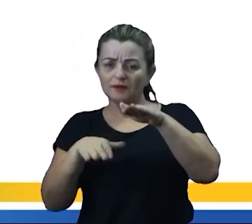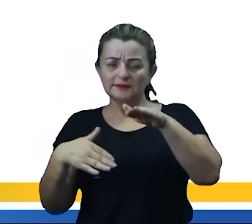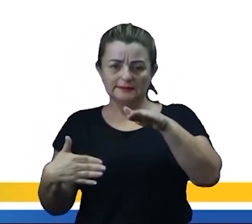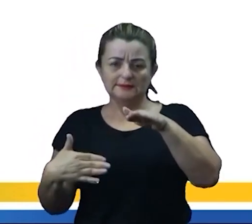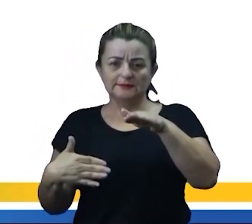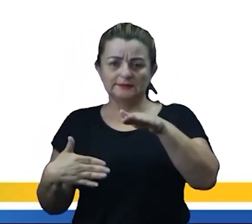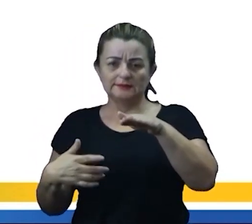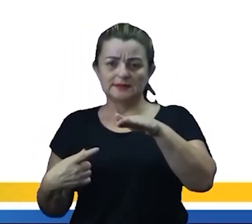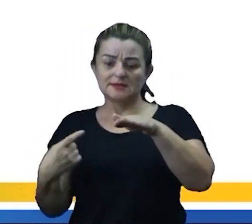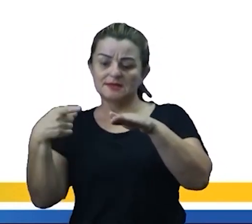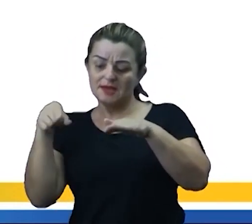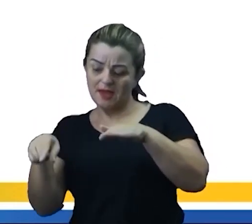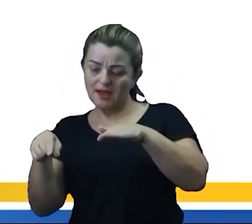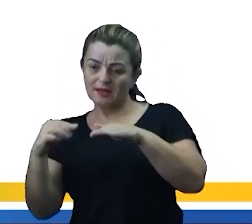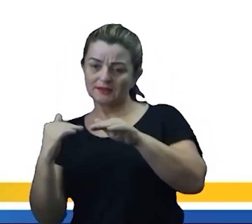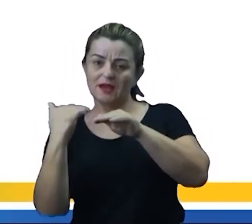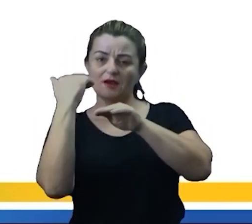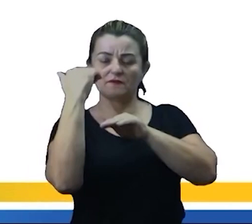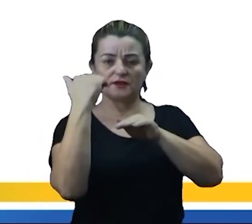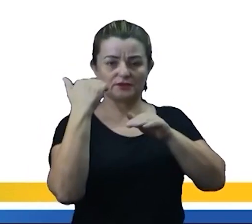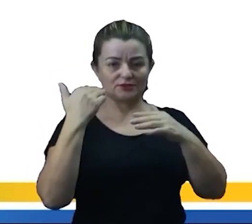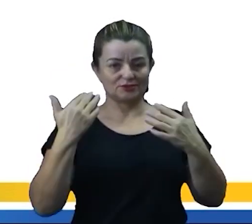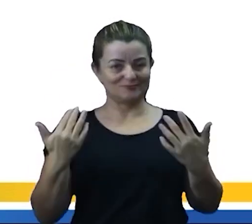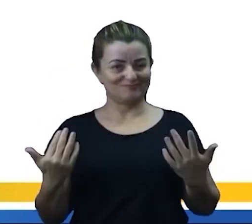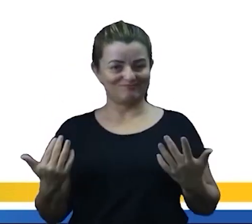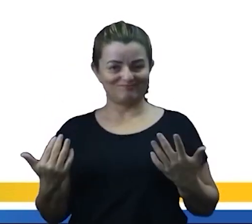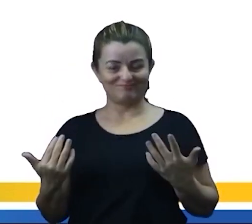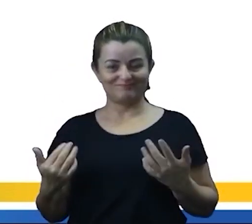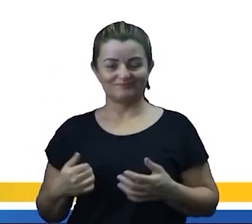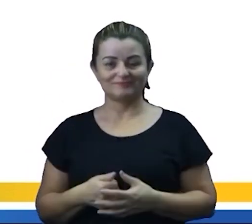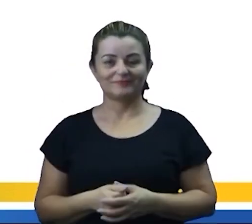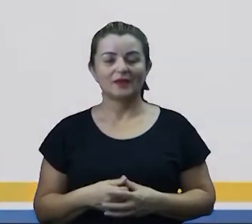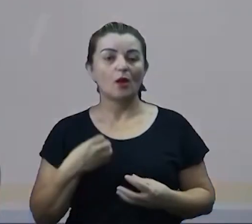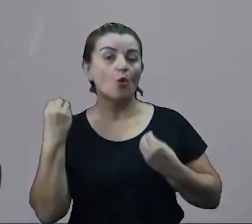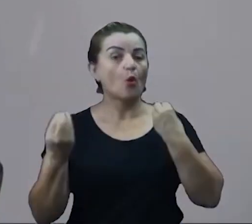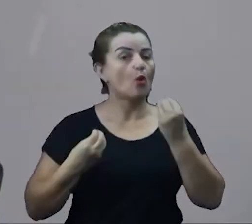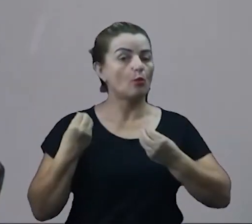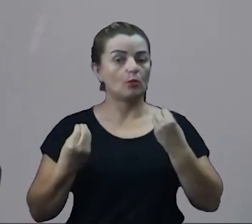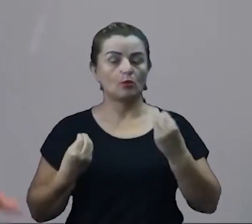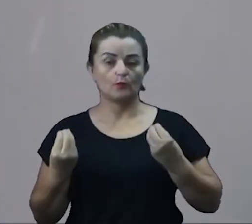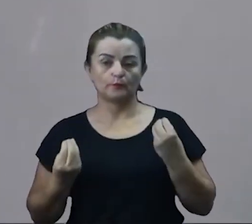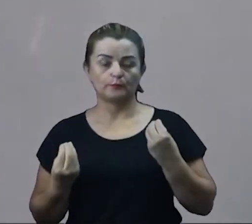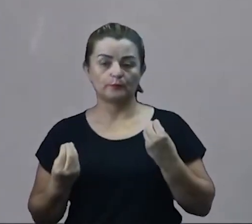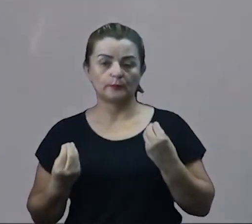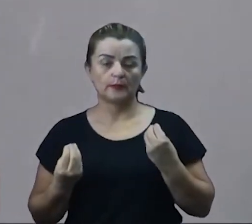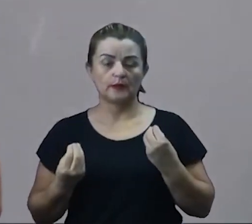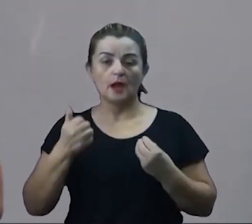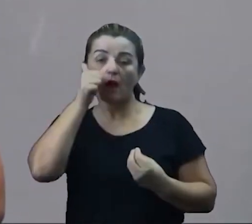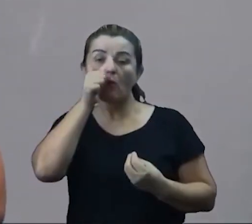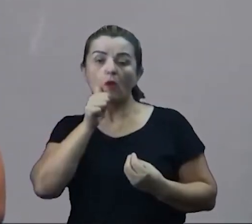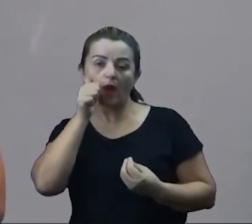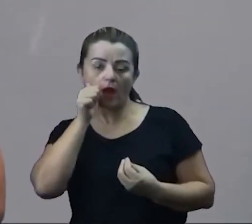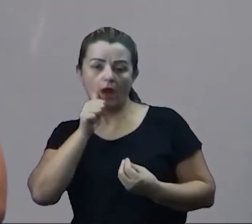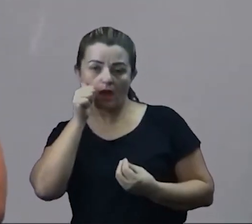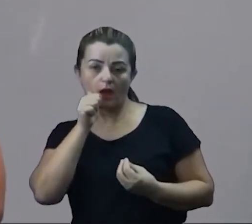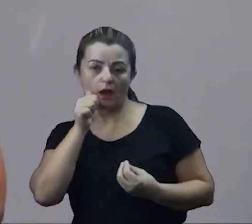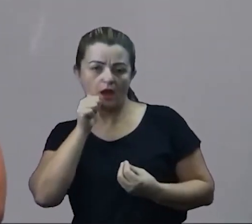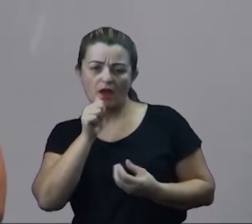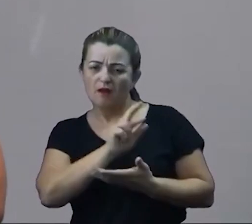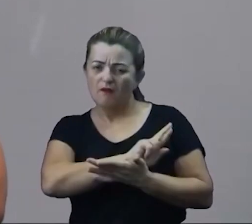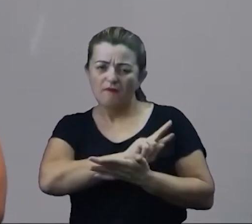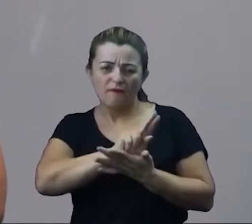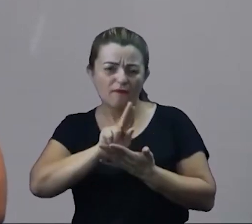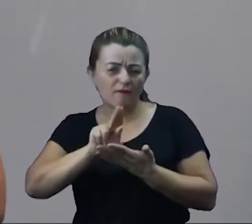à frente, né? Está à frente a alguém inatingível. Como assim? Gente, a mulher, em